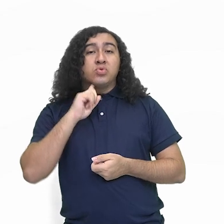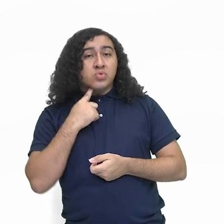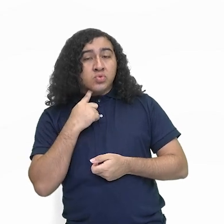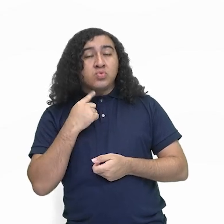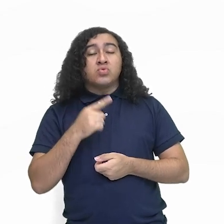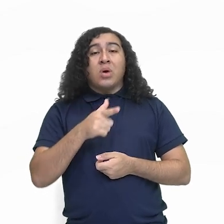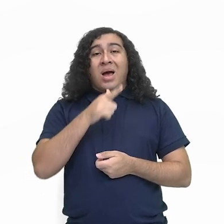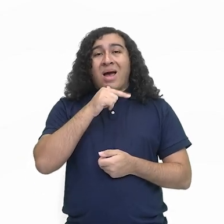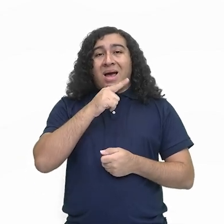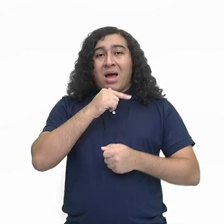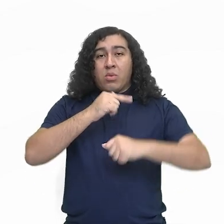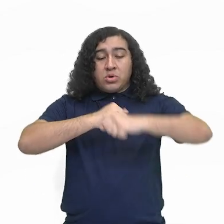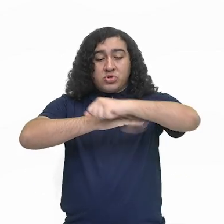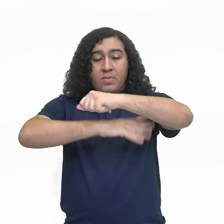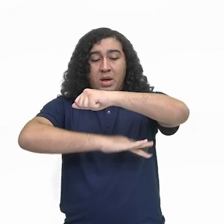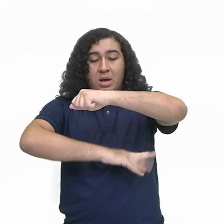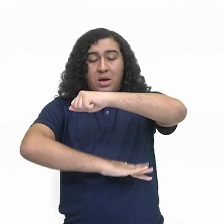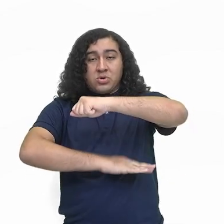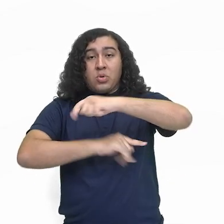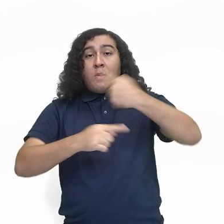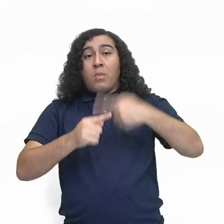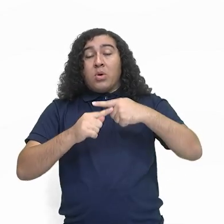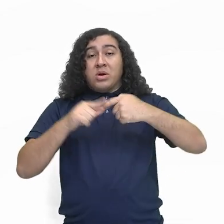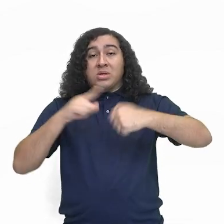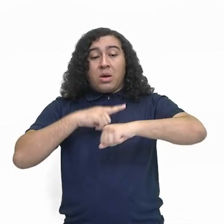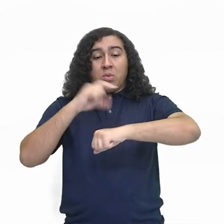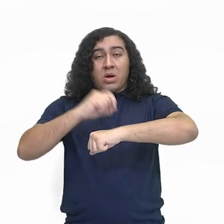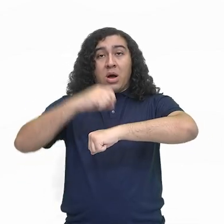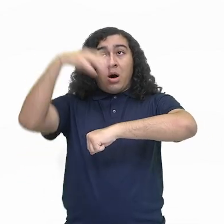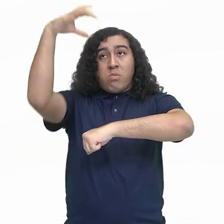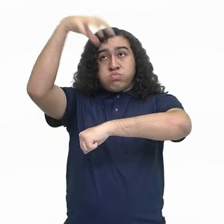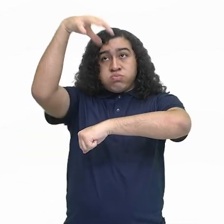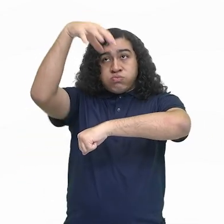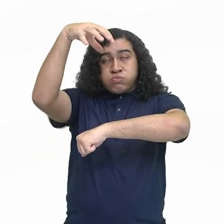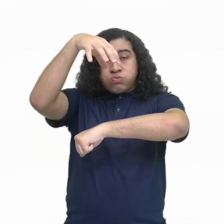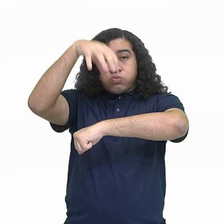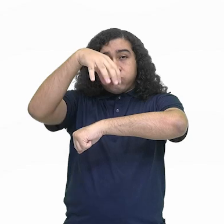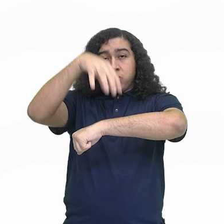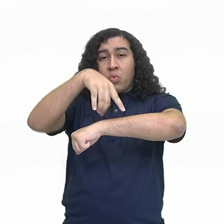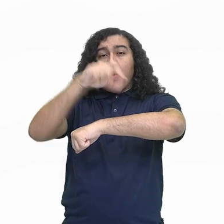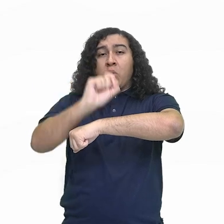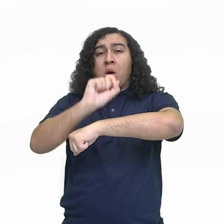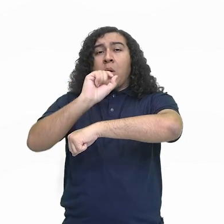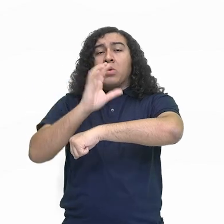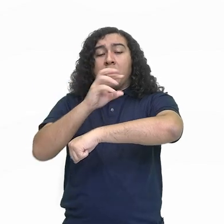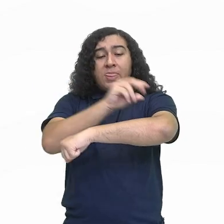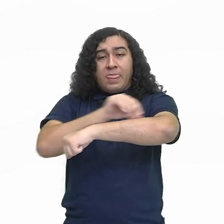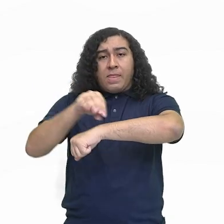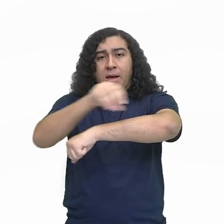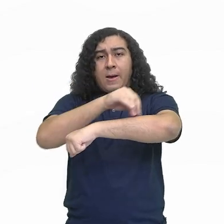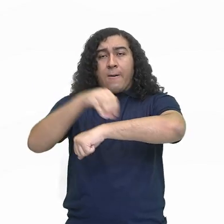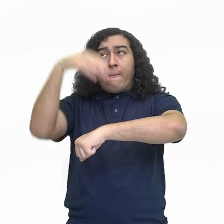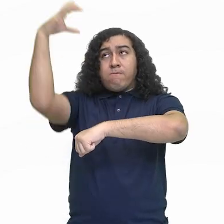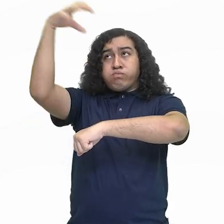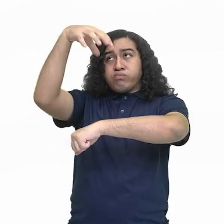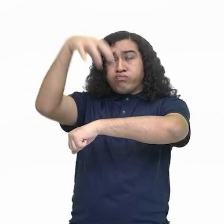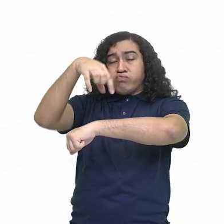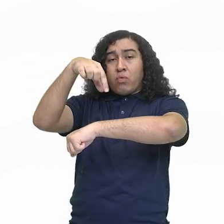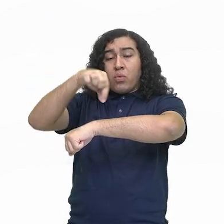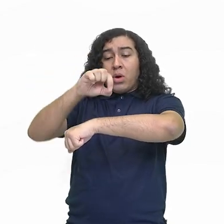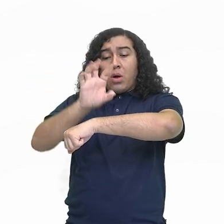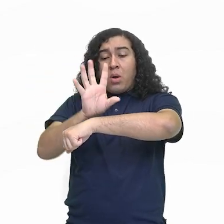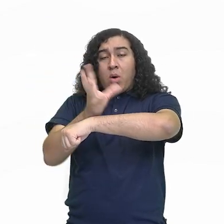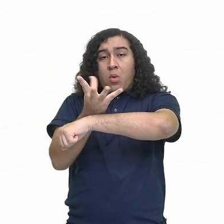lençóis freáticos, porque aquela chuva, ao tocar ali no solo, né? Na superfície terrestre, ela vai entrar